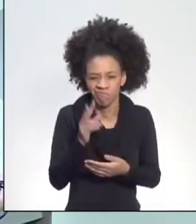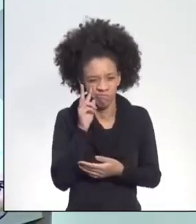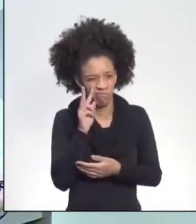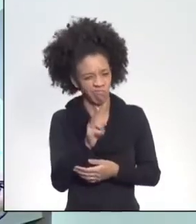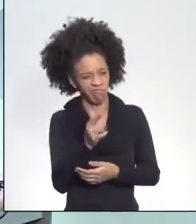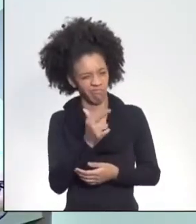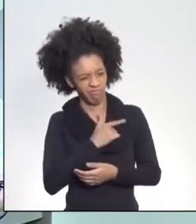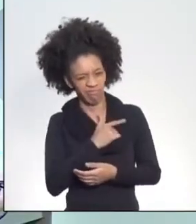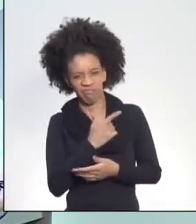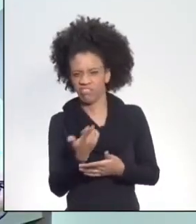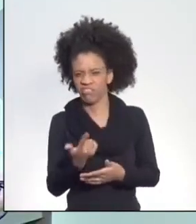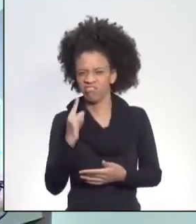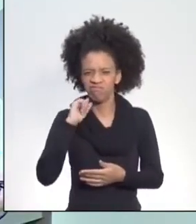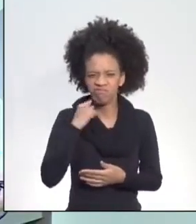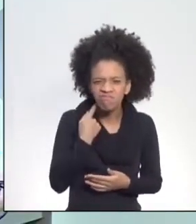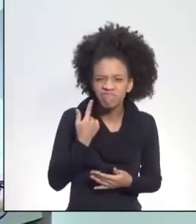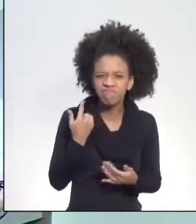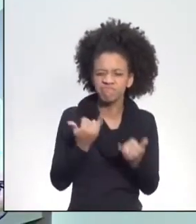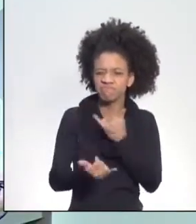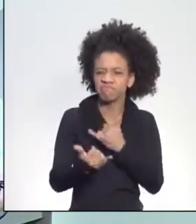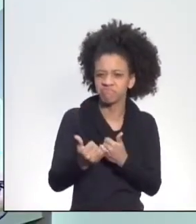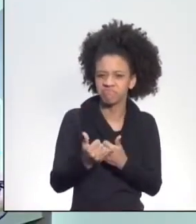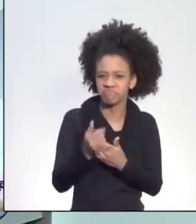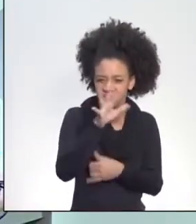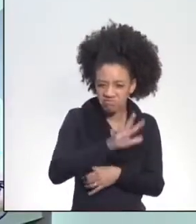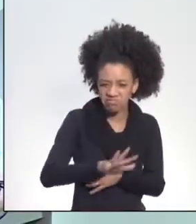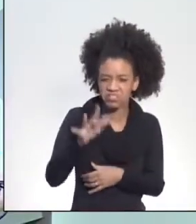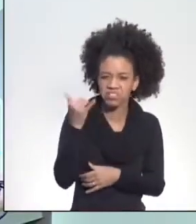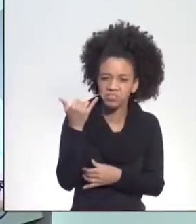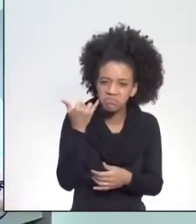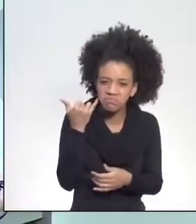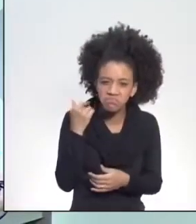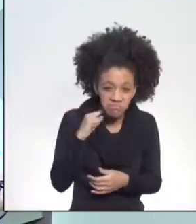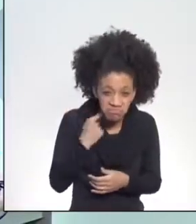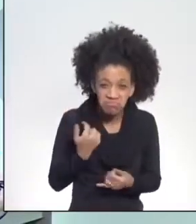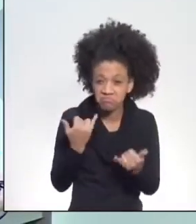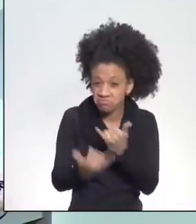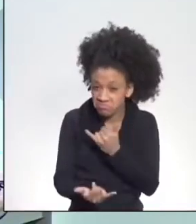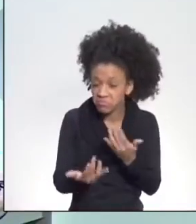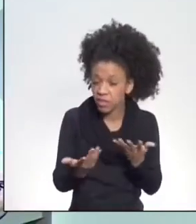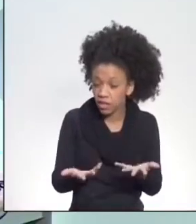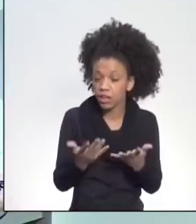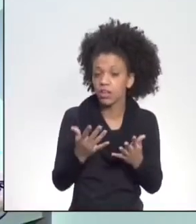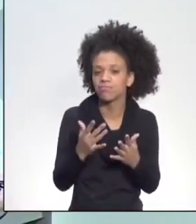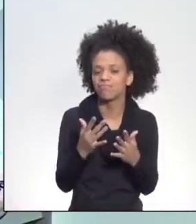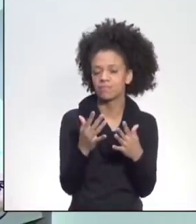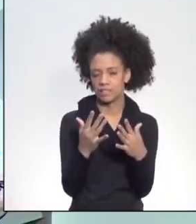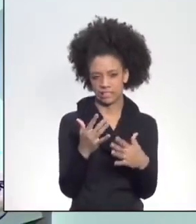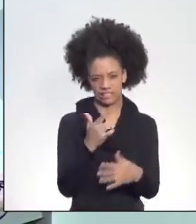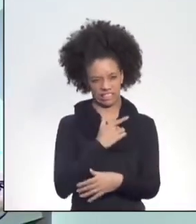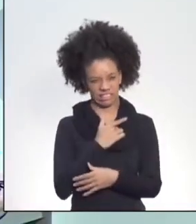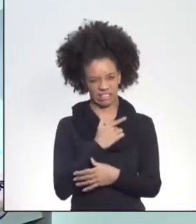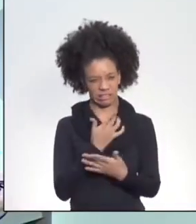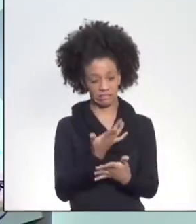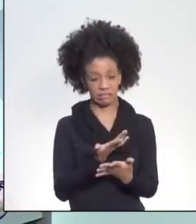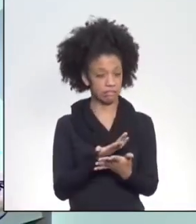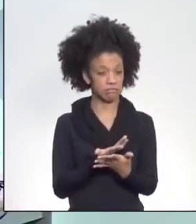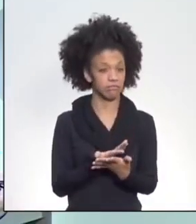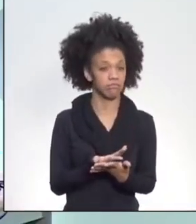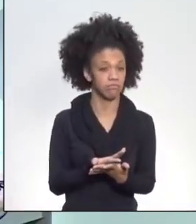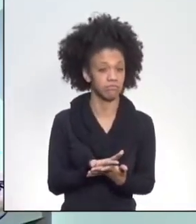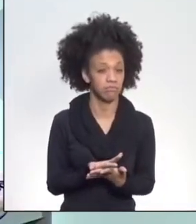pichação. Diferentemente do grafite, que nós temos obras artísticas belíssimas, né, a pichação ela já remete a essa questão